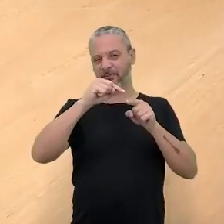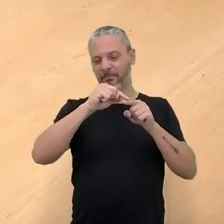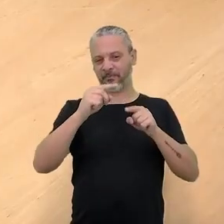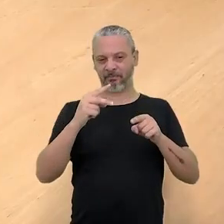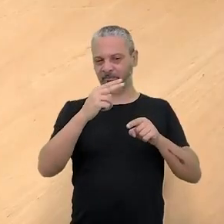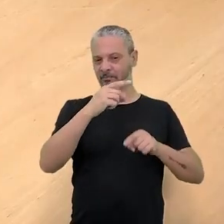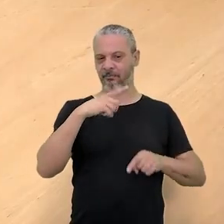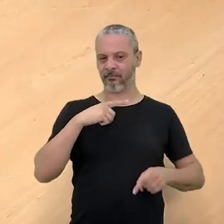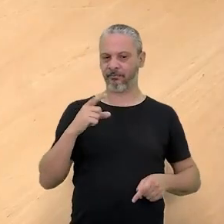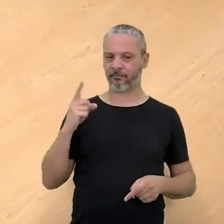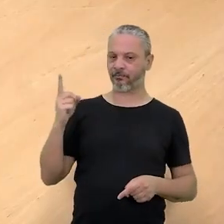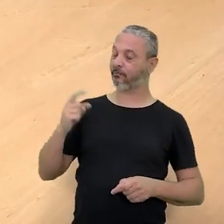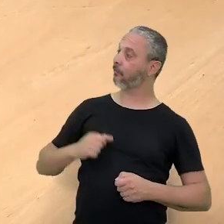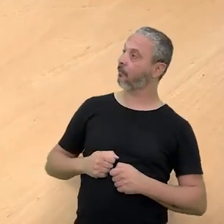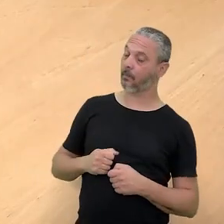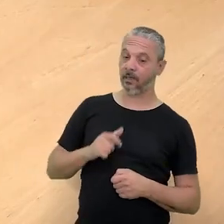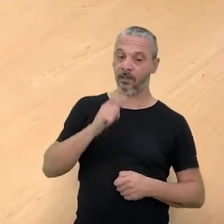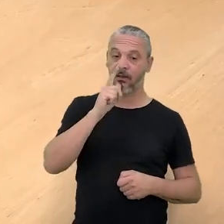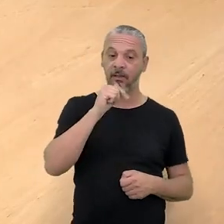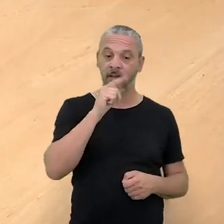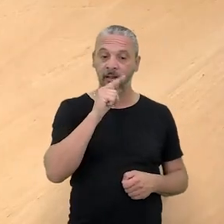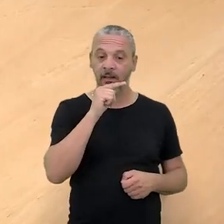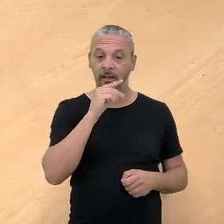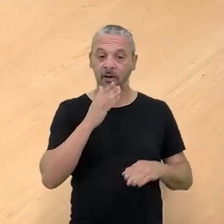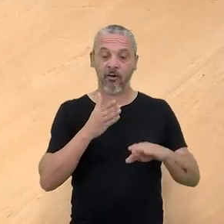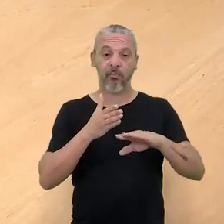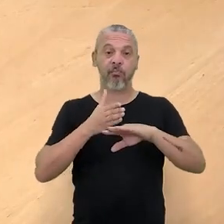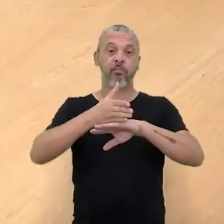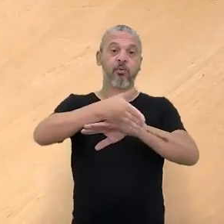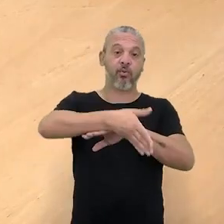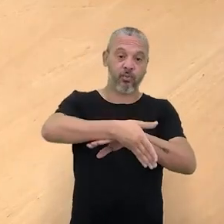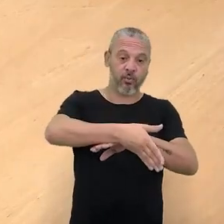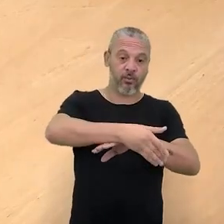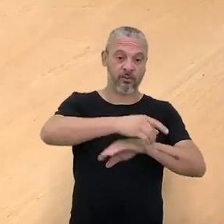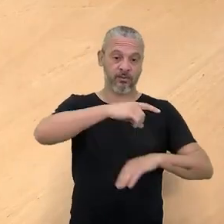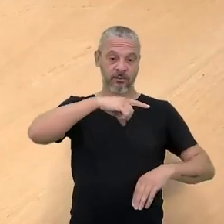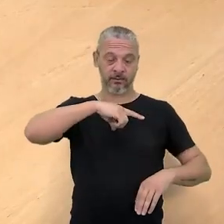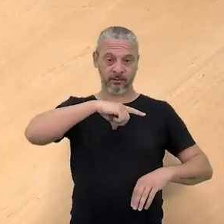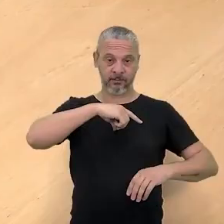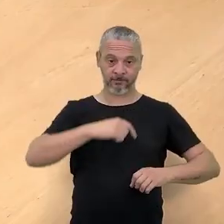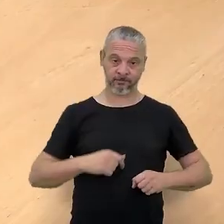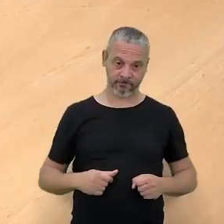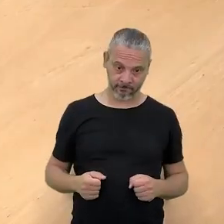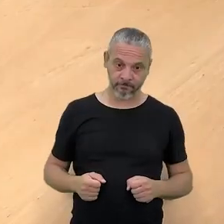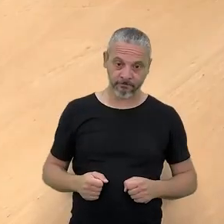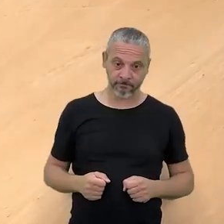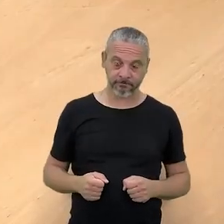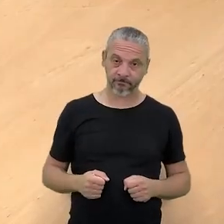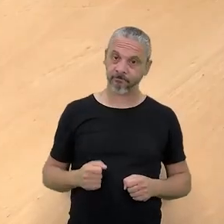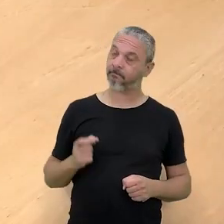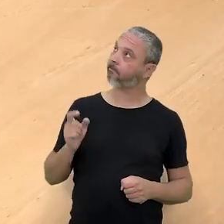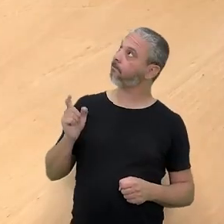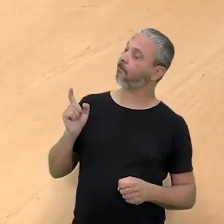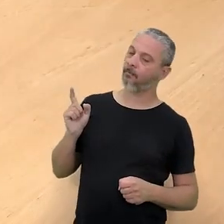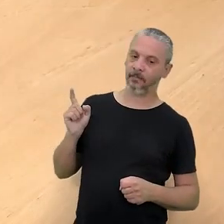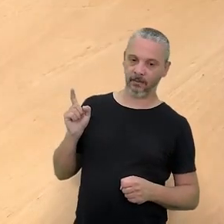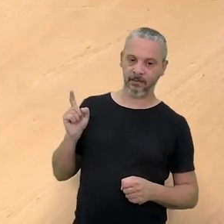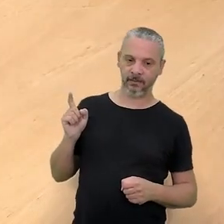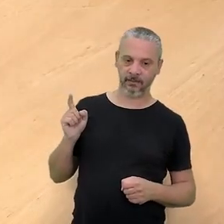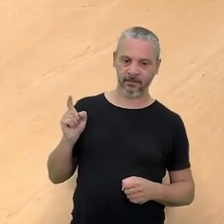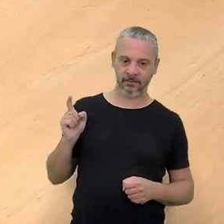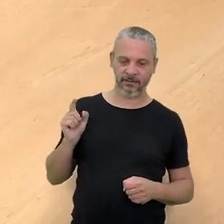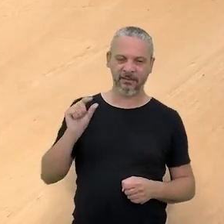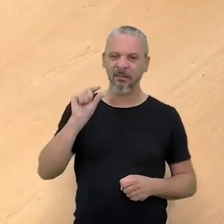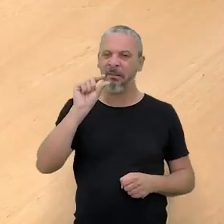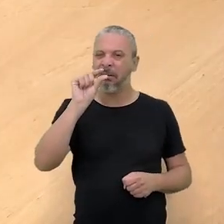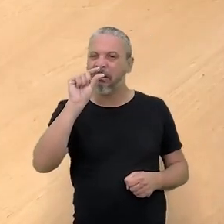cortezinho assim, retangular, só para a água conseguir entrar. Então, fazer um corte mais ou menos desse tamanho aqui, ó. A